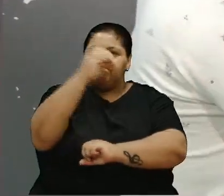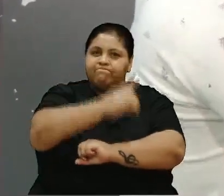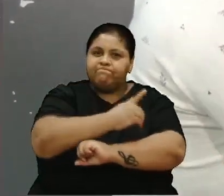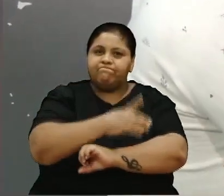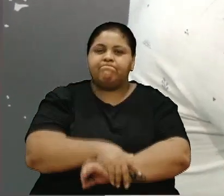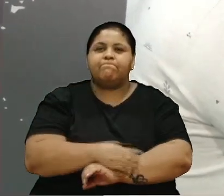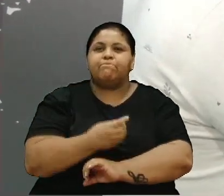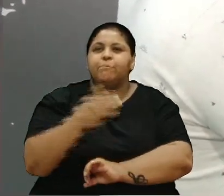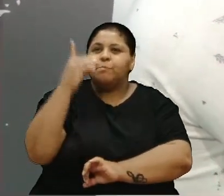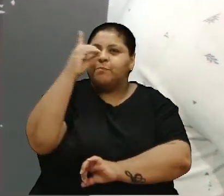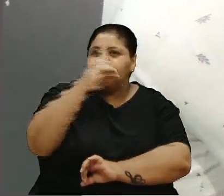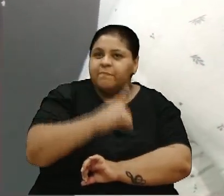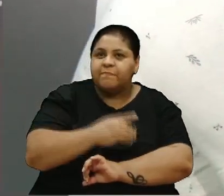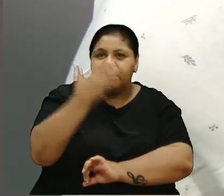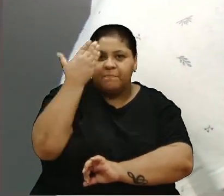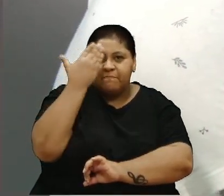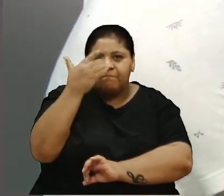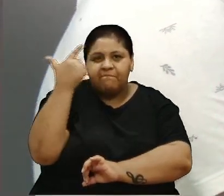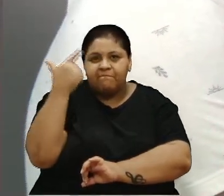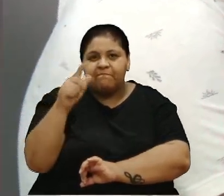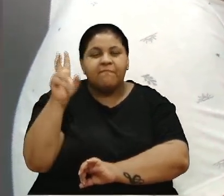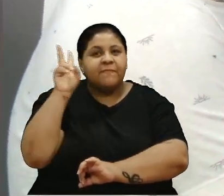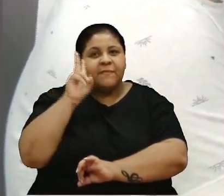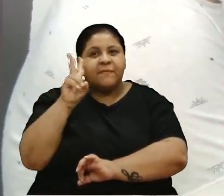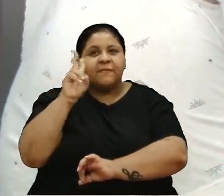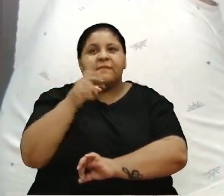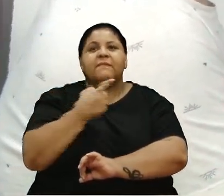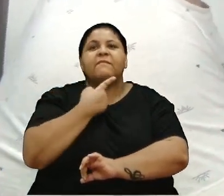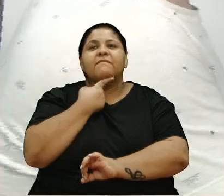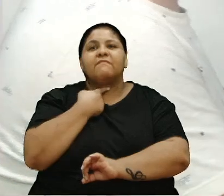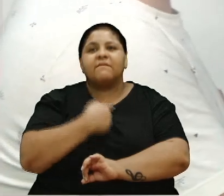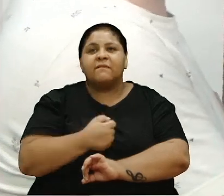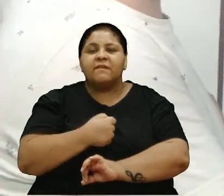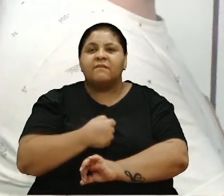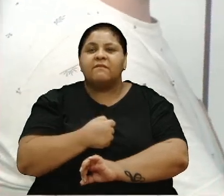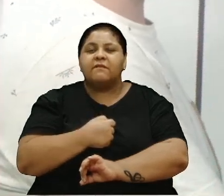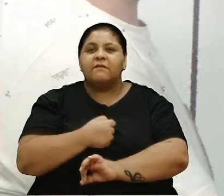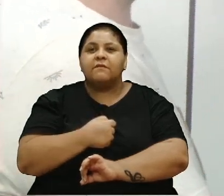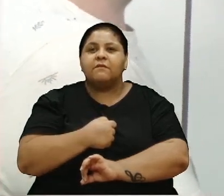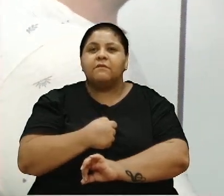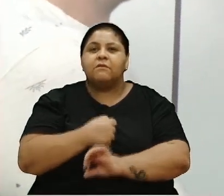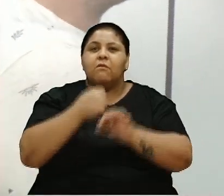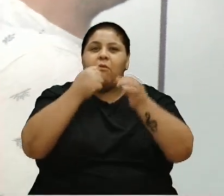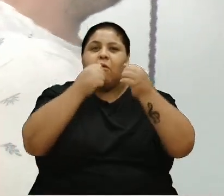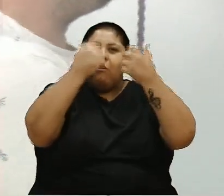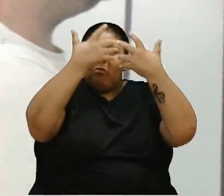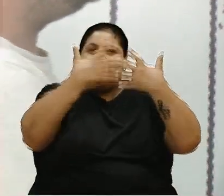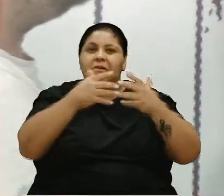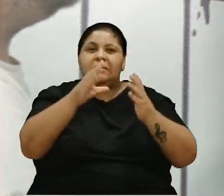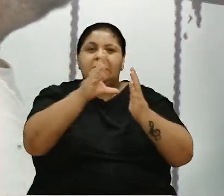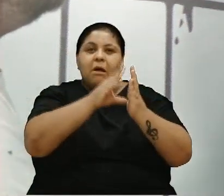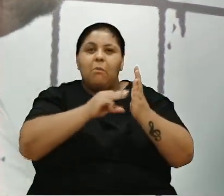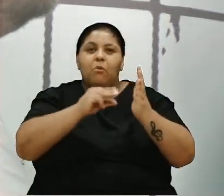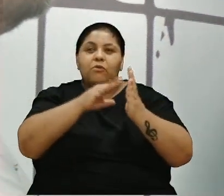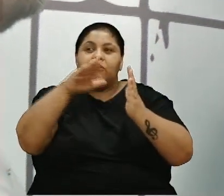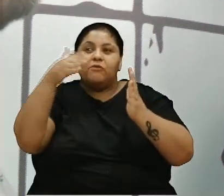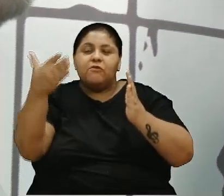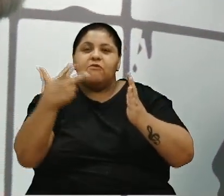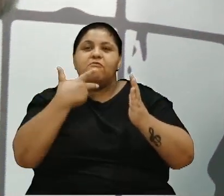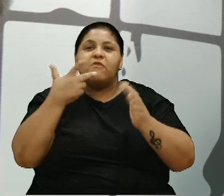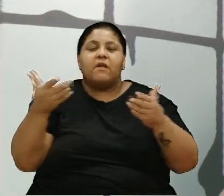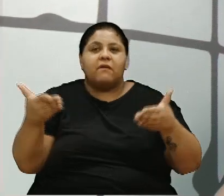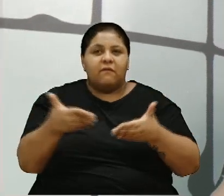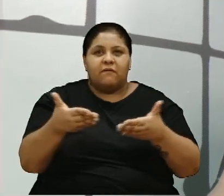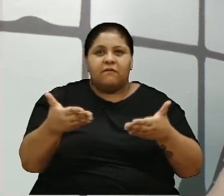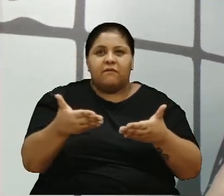Bom dia, agradeço mais uma vez o espaço. Lembrando que a gente gosta aqui de trazer exemplos bons de fora. Eu sempre digo, disse hoje na tribuna,